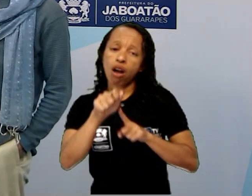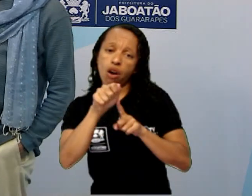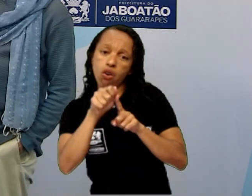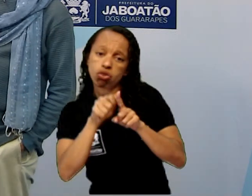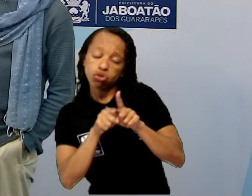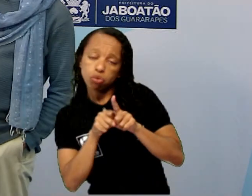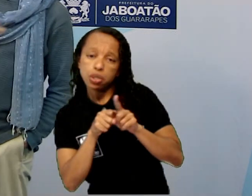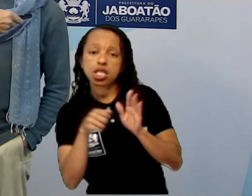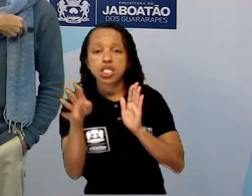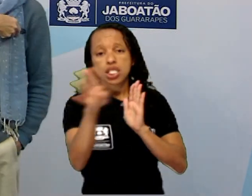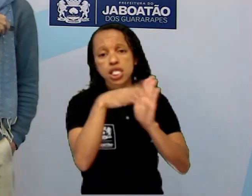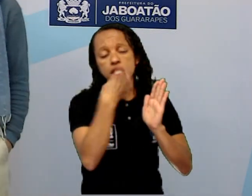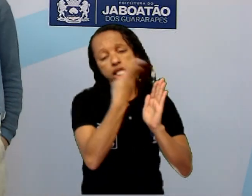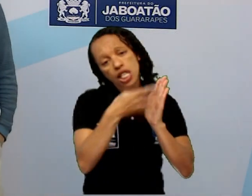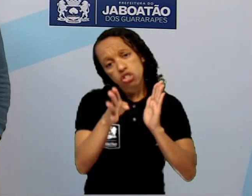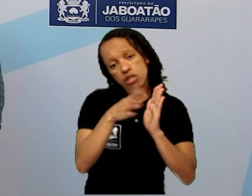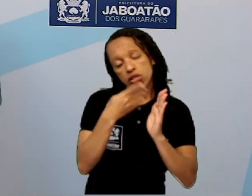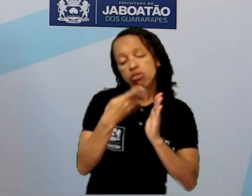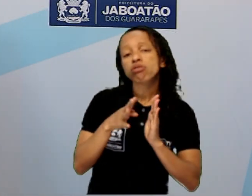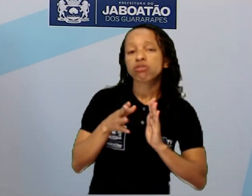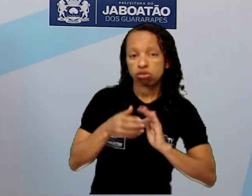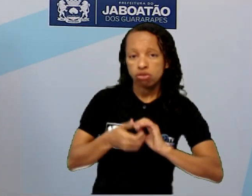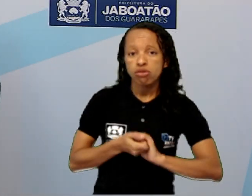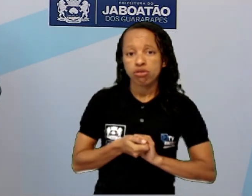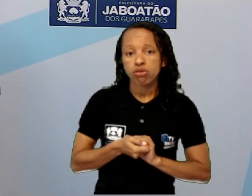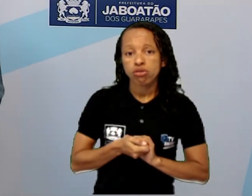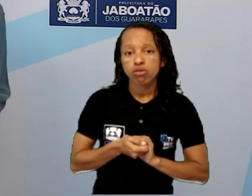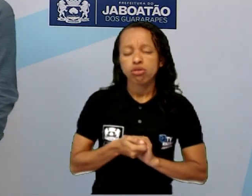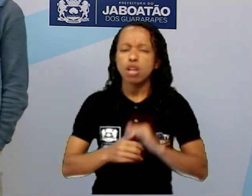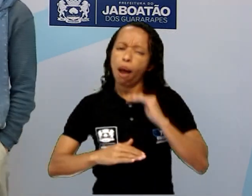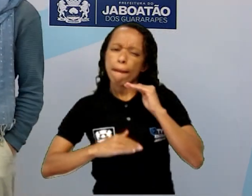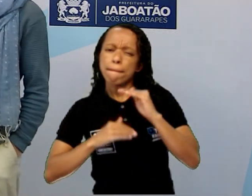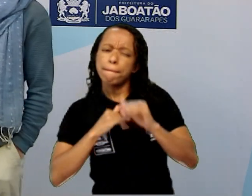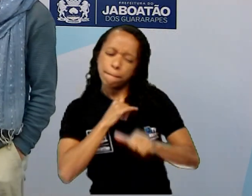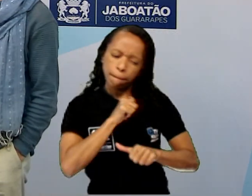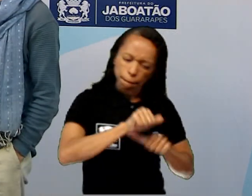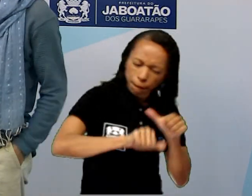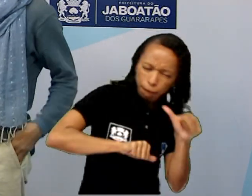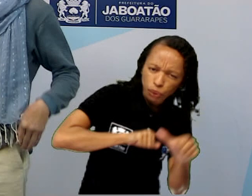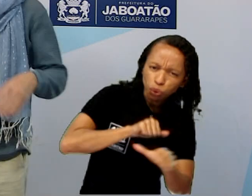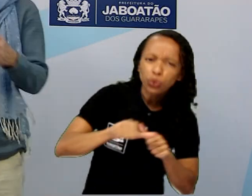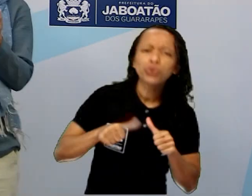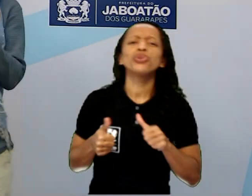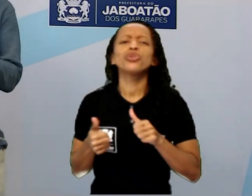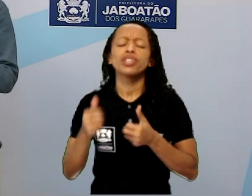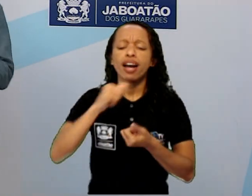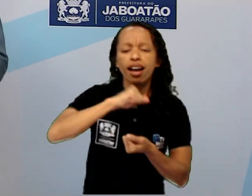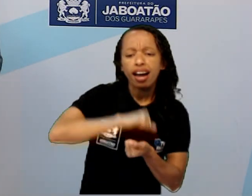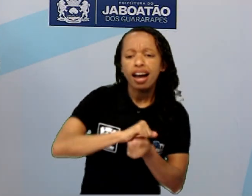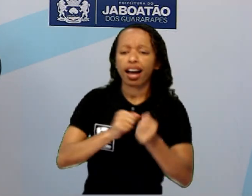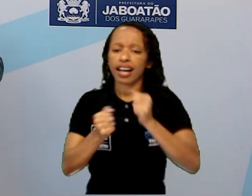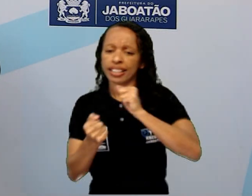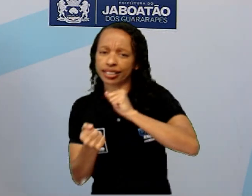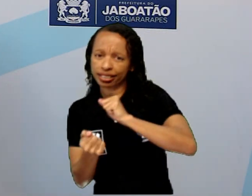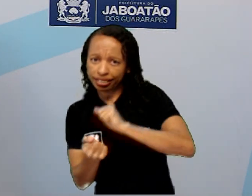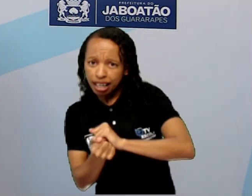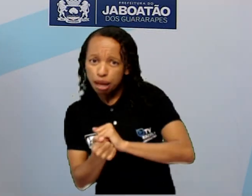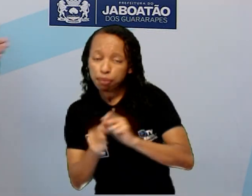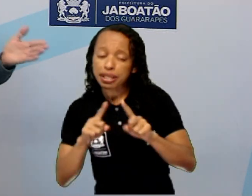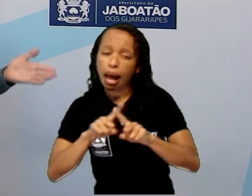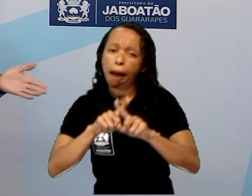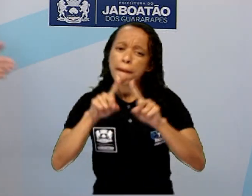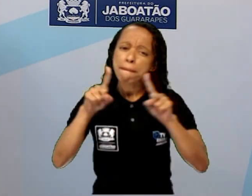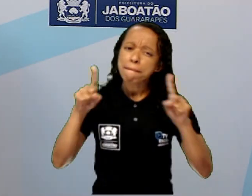dinâmicos, como eu já falei lá atrás, passam por alterações, adaptações, mas eles mantêm a sua essência.